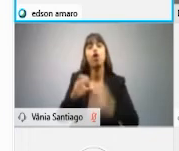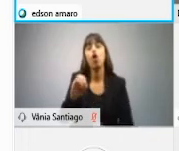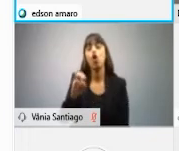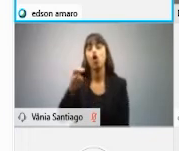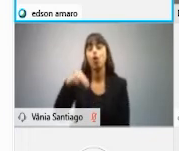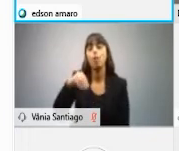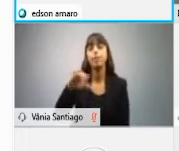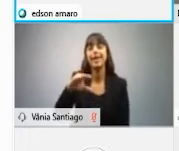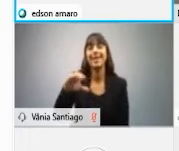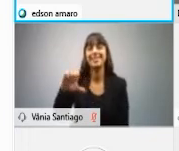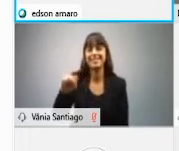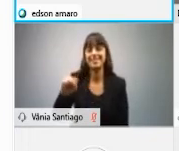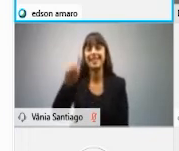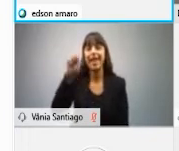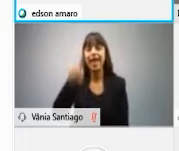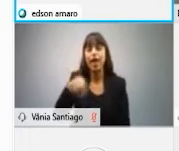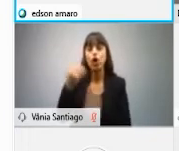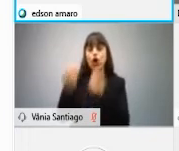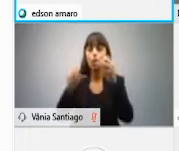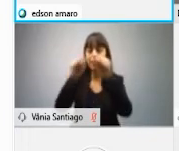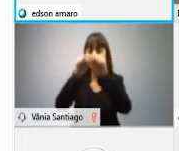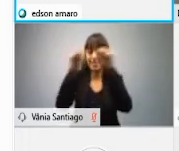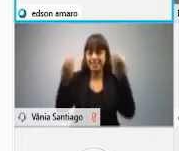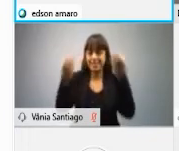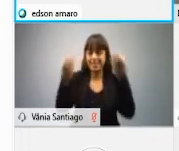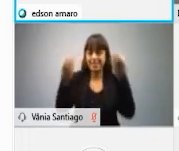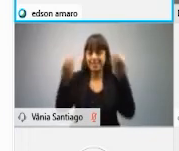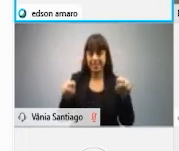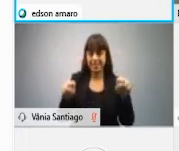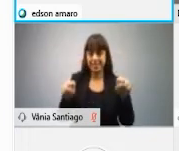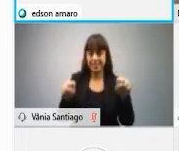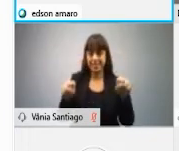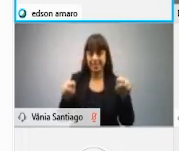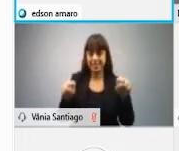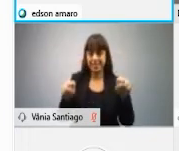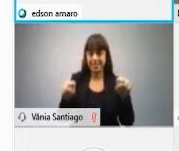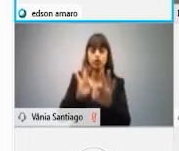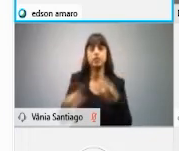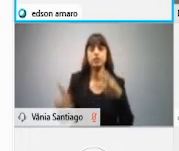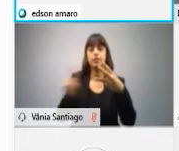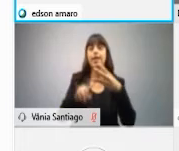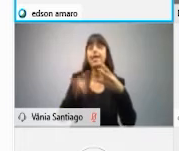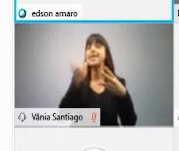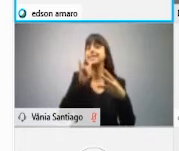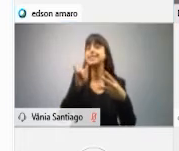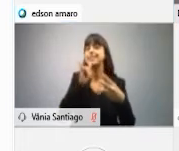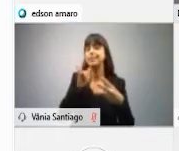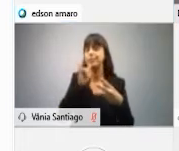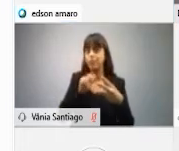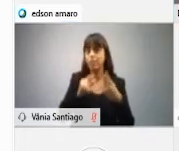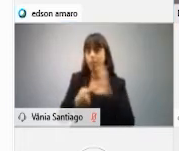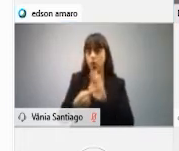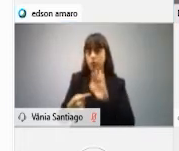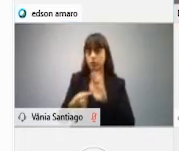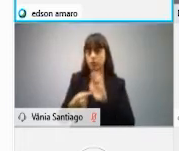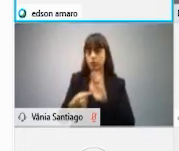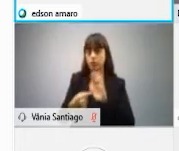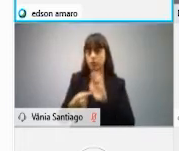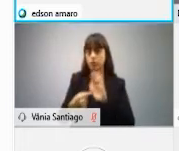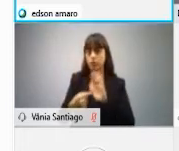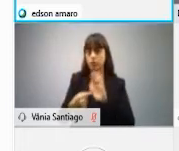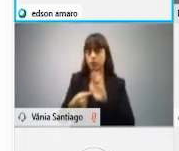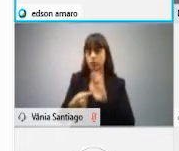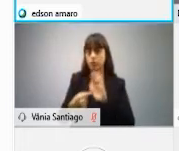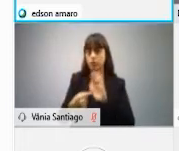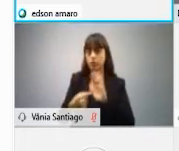tem de biologia de sistemas. E depois a gente vai falar de alguns exemplos para reflexão. Então, para a gente conversar um pouco sobre